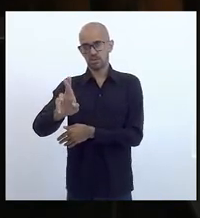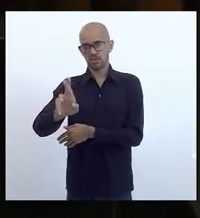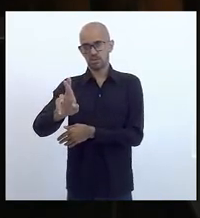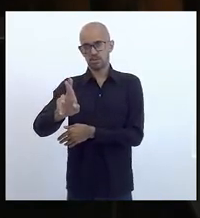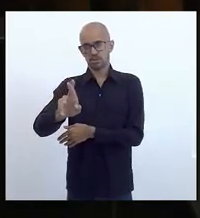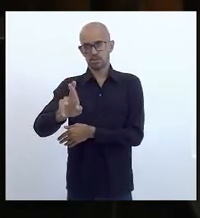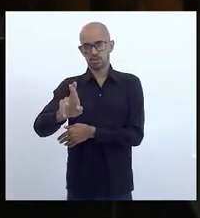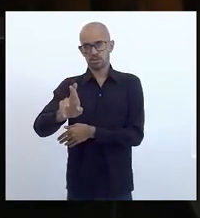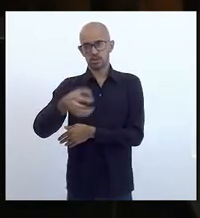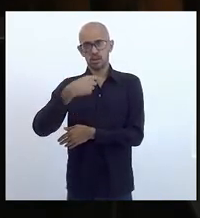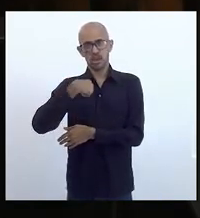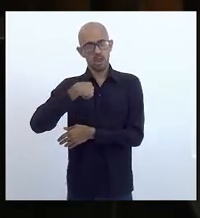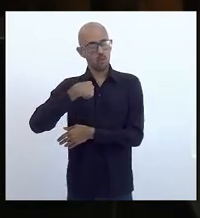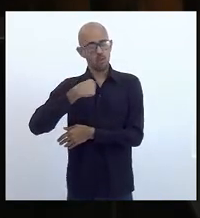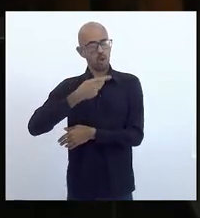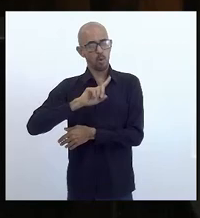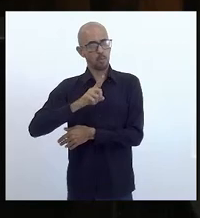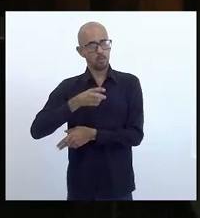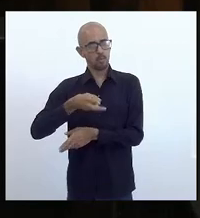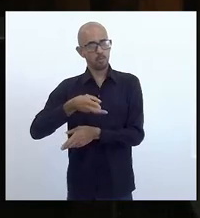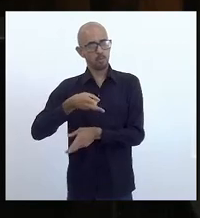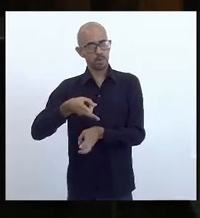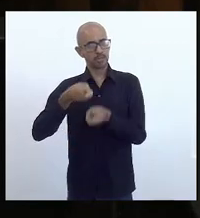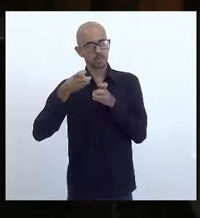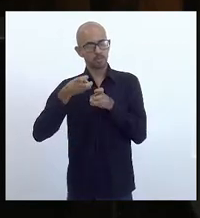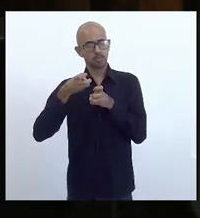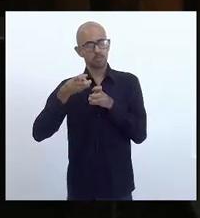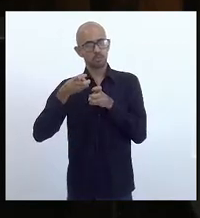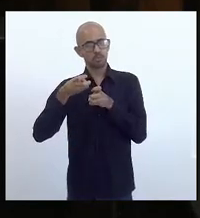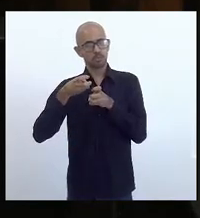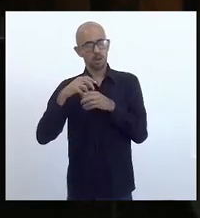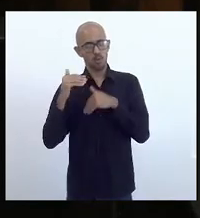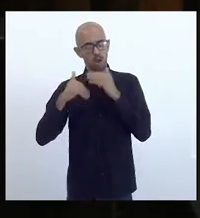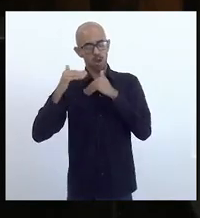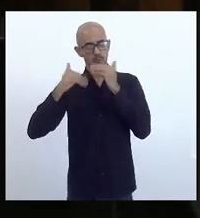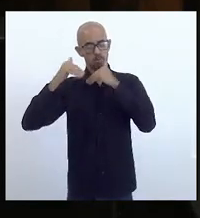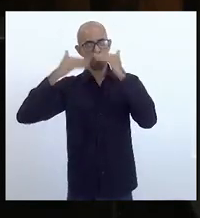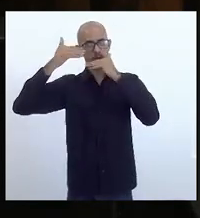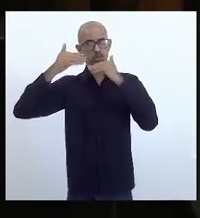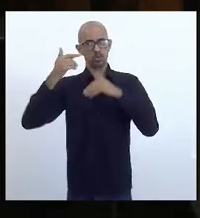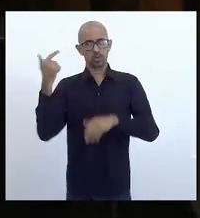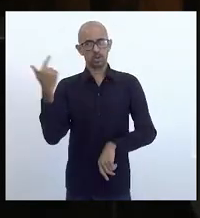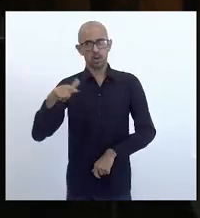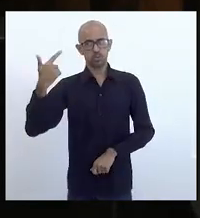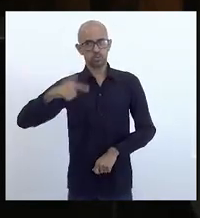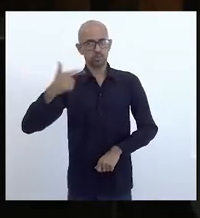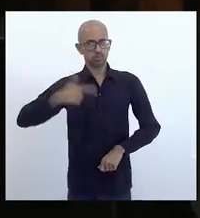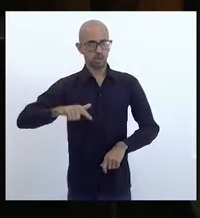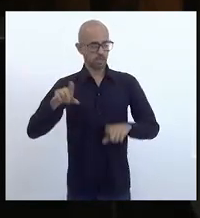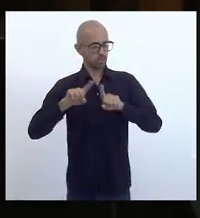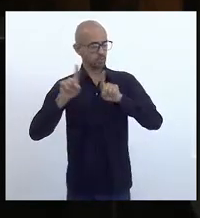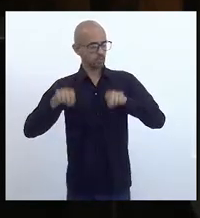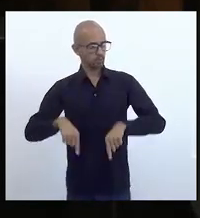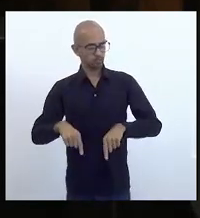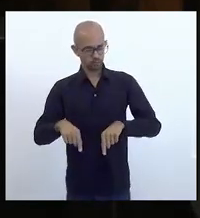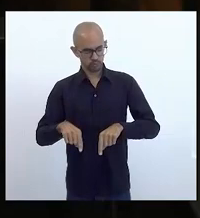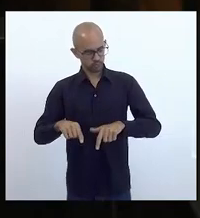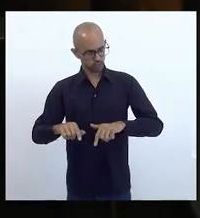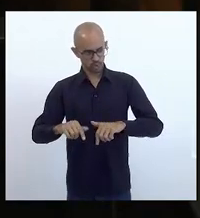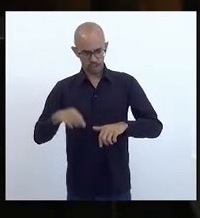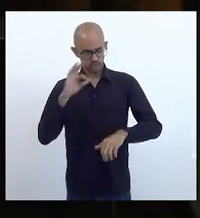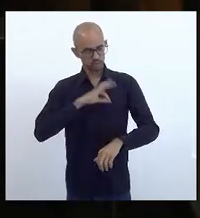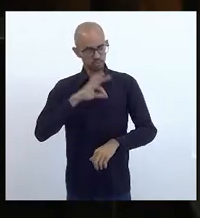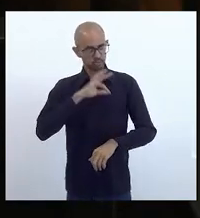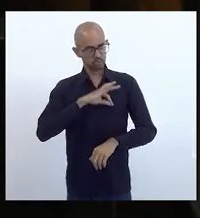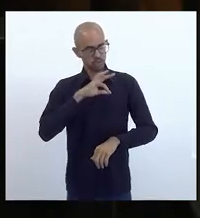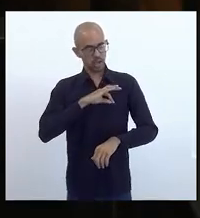Não verifico, pelo crescimento que não existe do emprego no Estado do Rio de Janeiro,